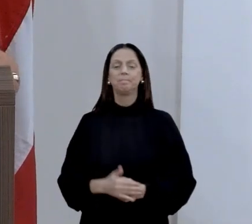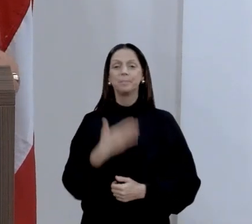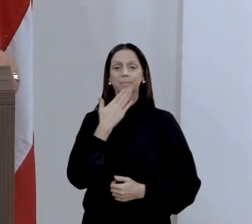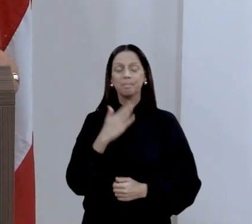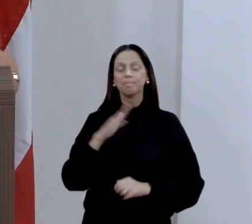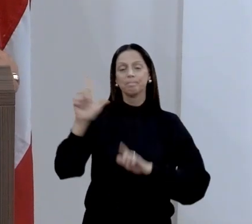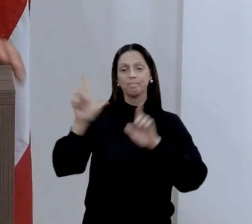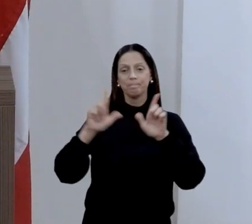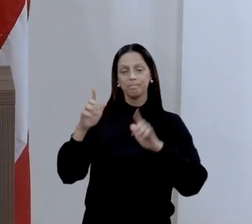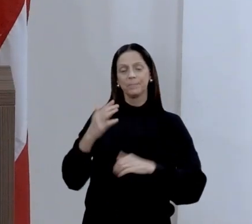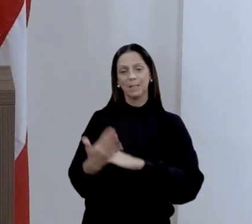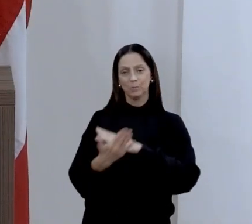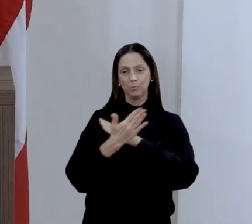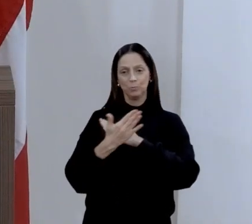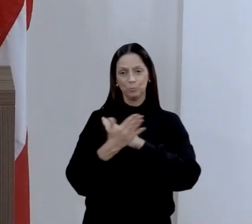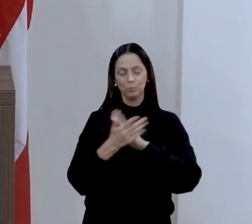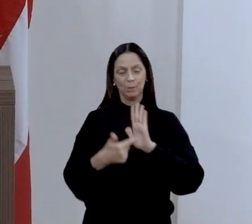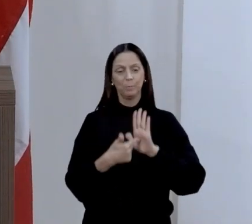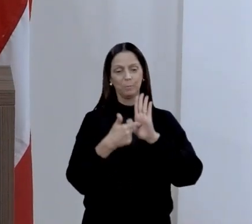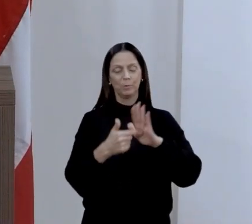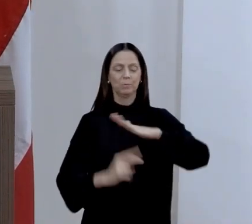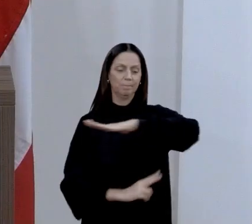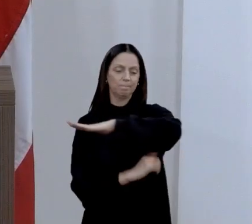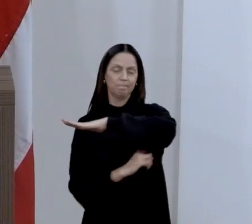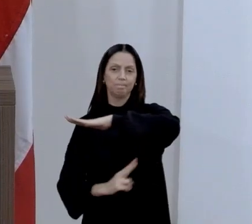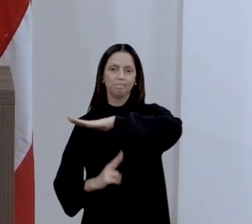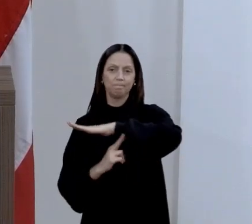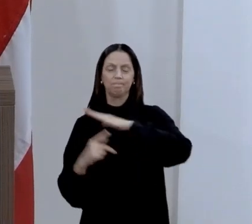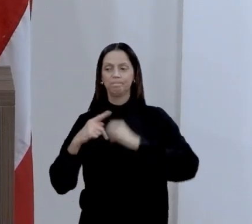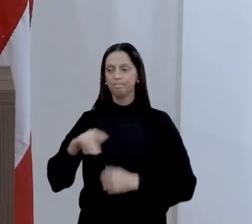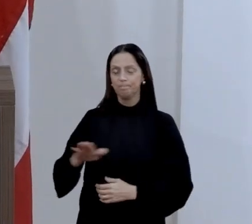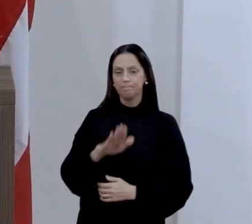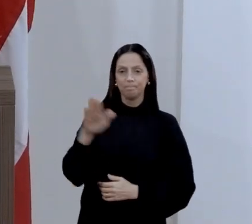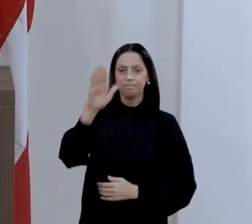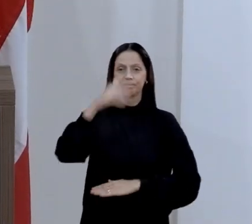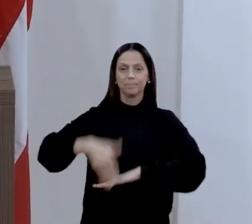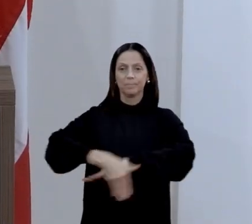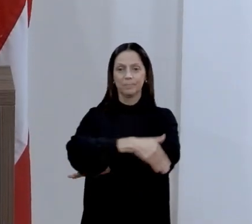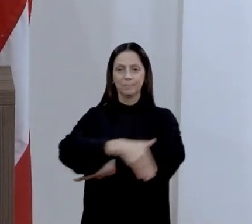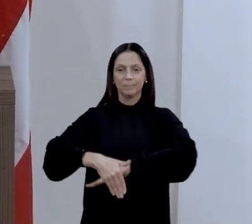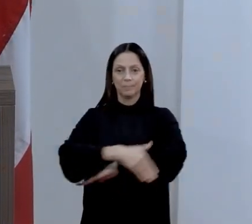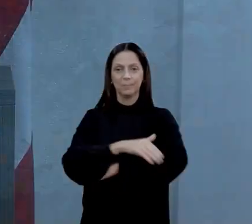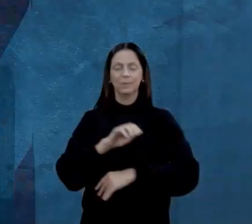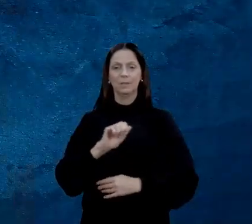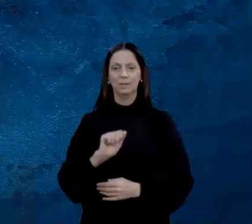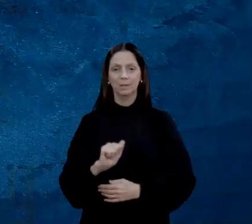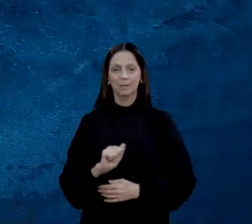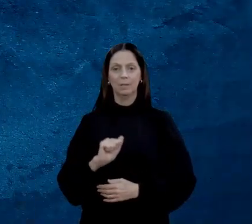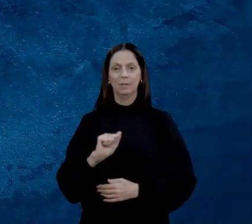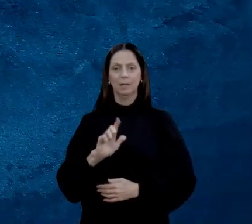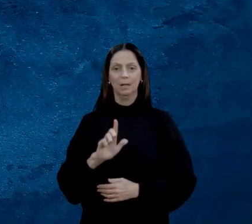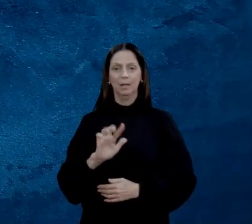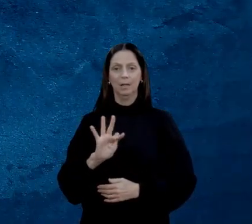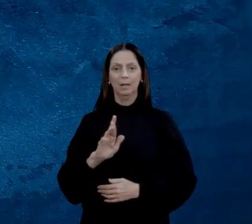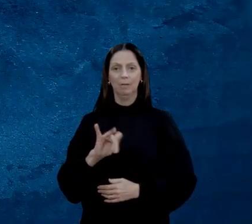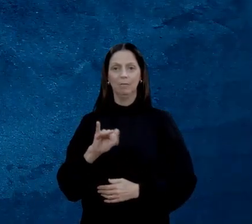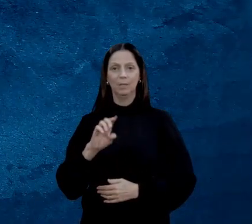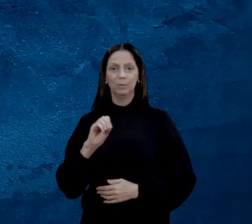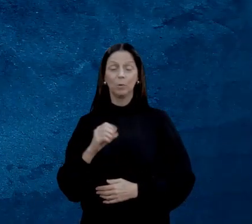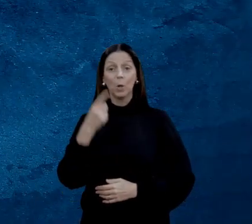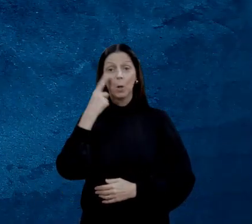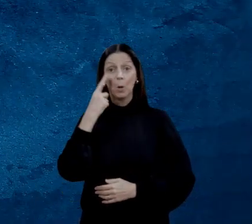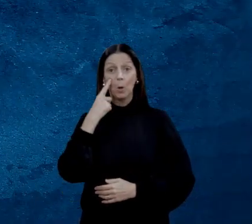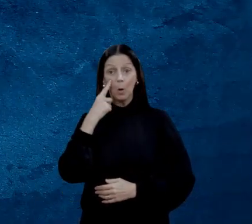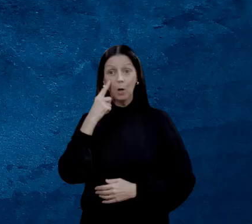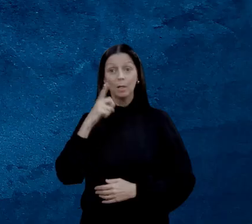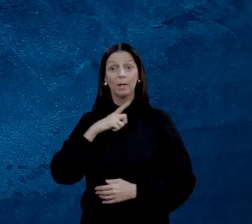TVL, iniciar falando sobre a situação dessa ponte lá na região do Progresso, na rua Alfredo Röpke. As pontas de prego aparecendo, tudo podre,